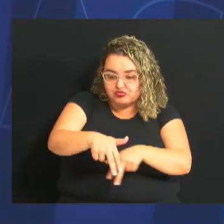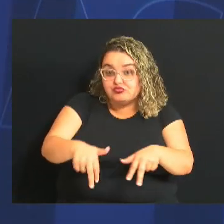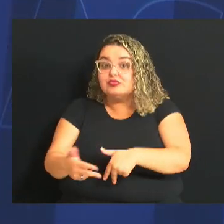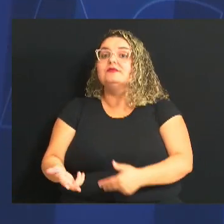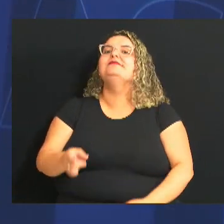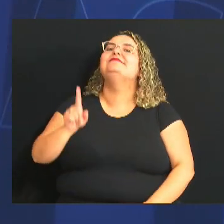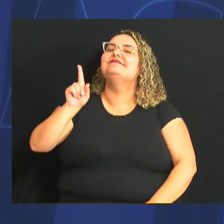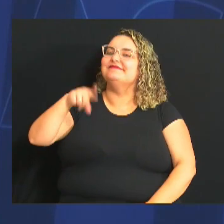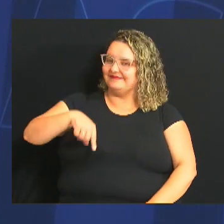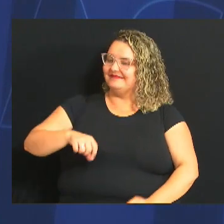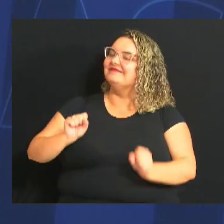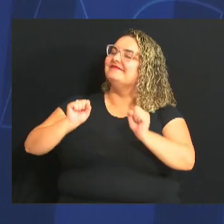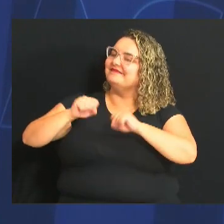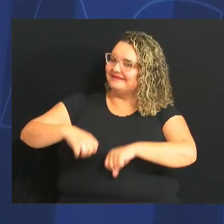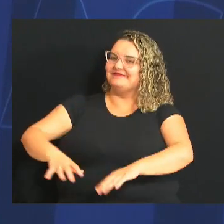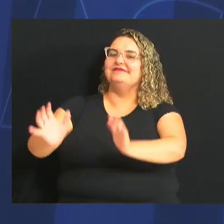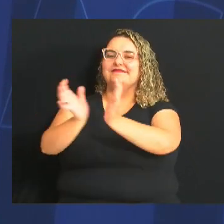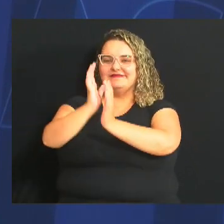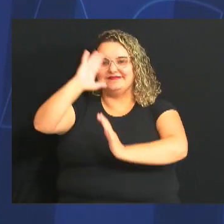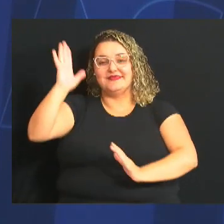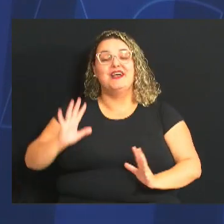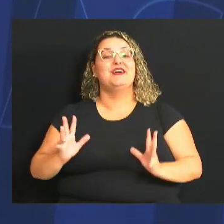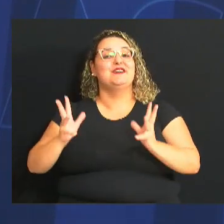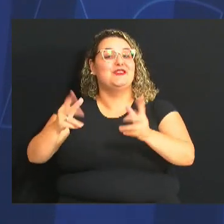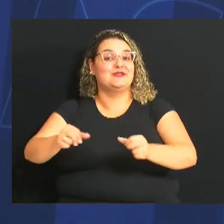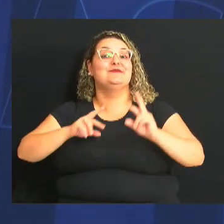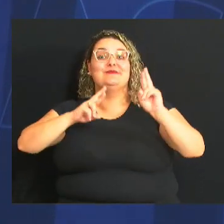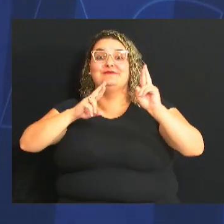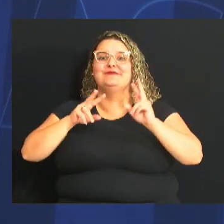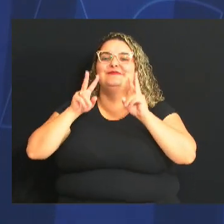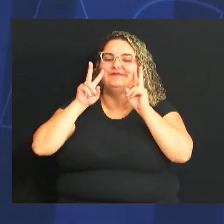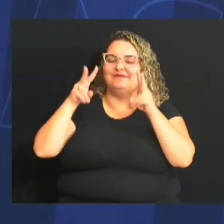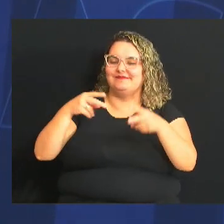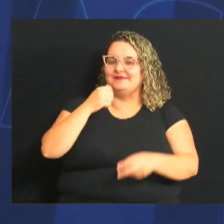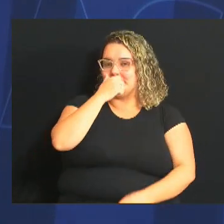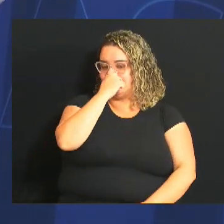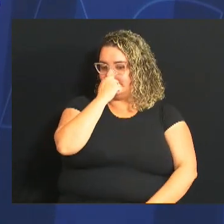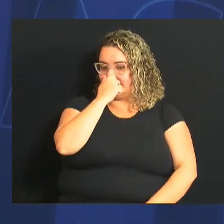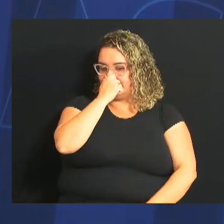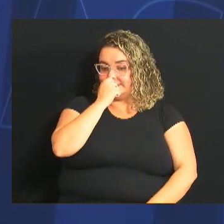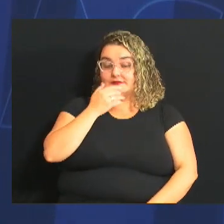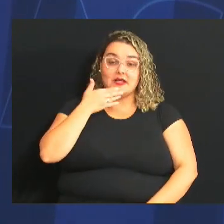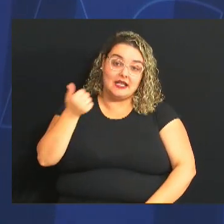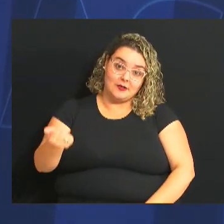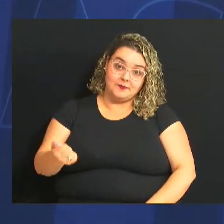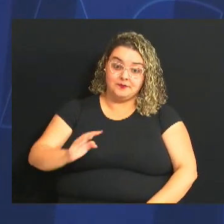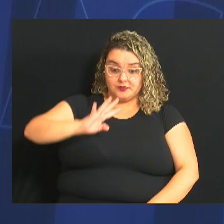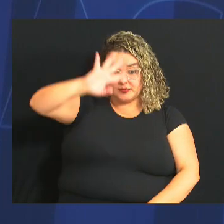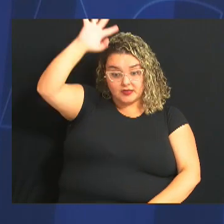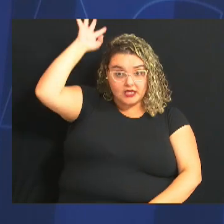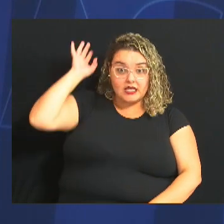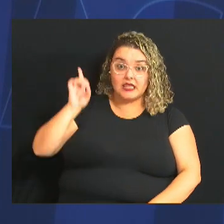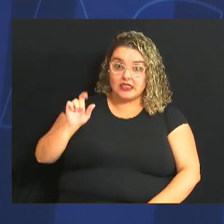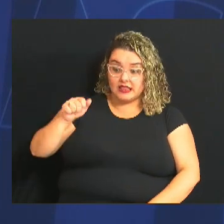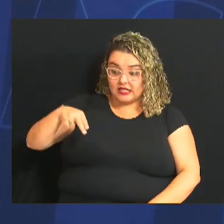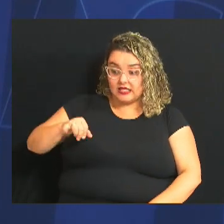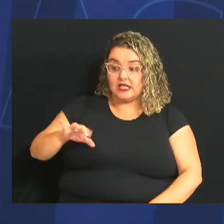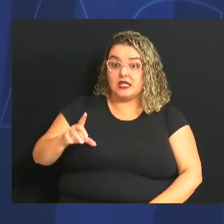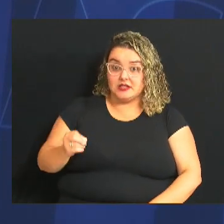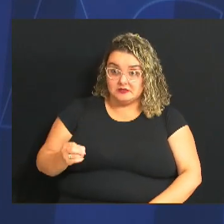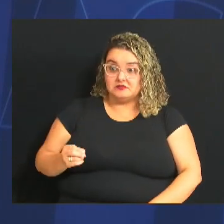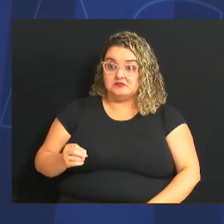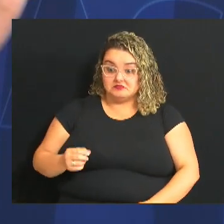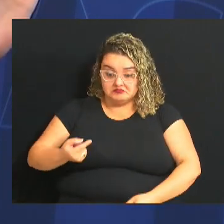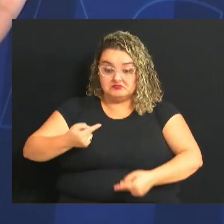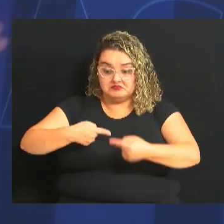seleção brasileira que todo mundo esperava ver. E ainda melhor, né? Neymar e Danilo se mostraram